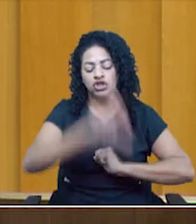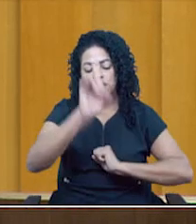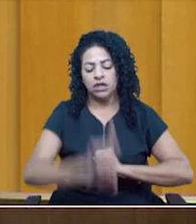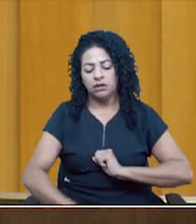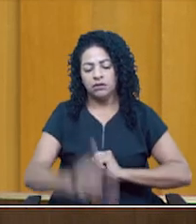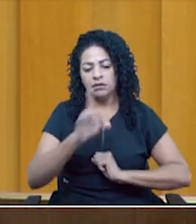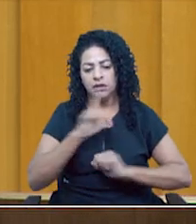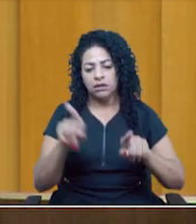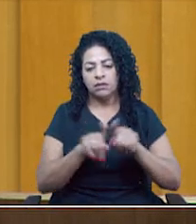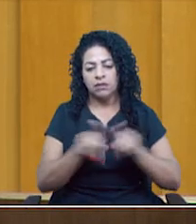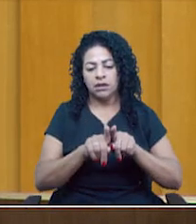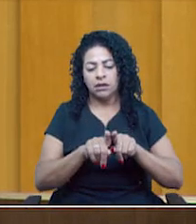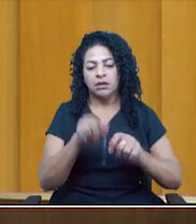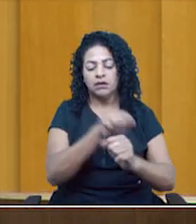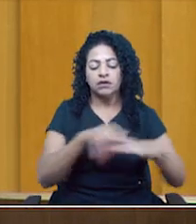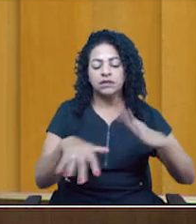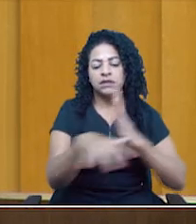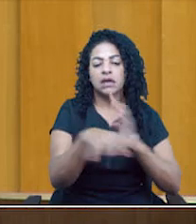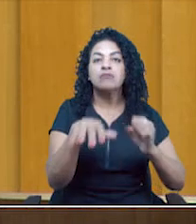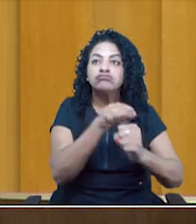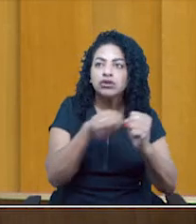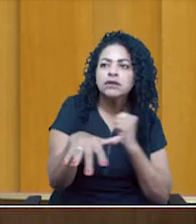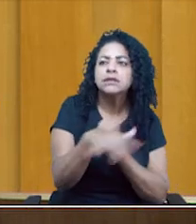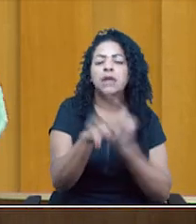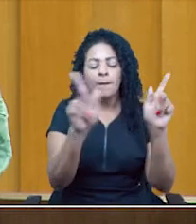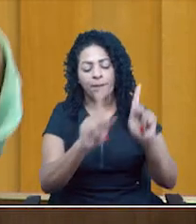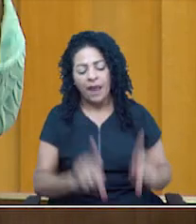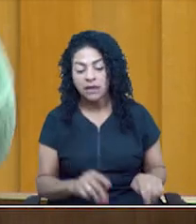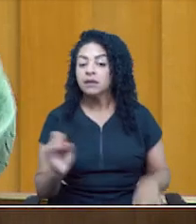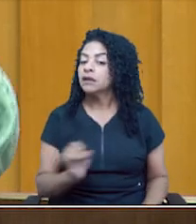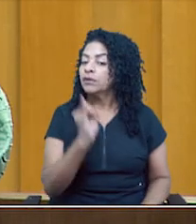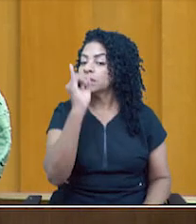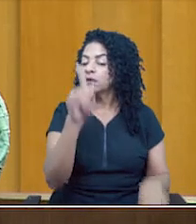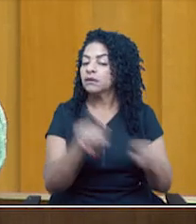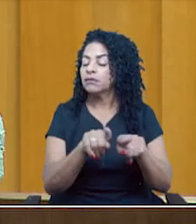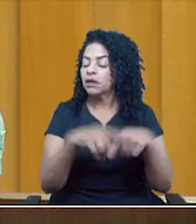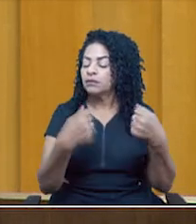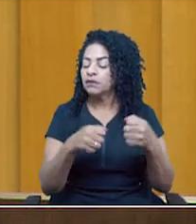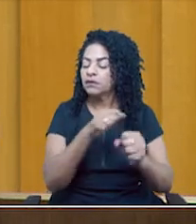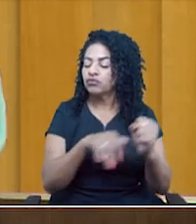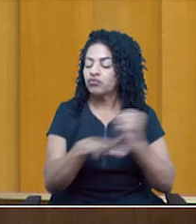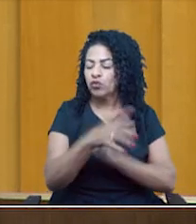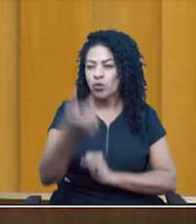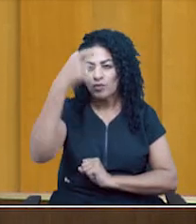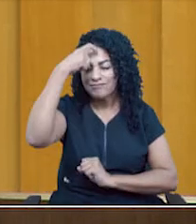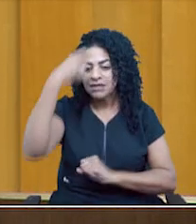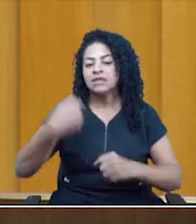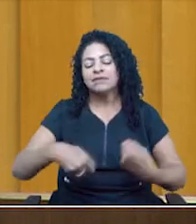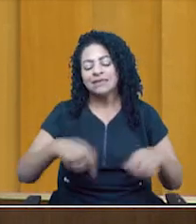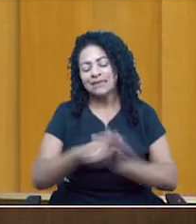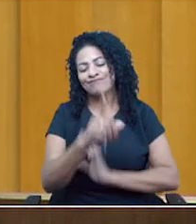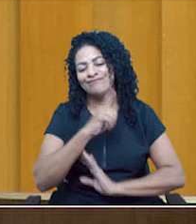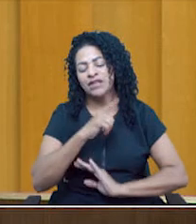social. Isso acaba sendo muito importante, que a sociedade tenha consciência da missão do Poder